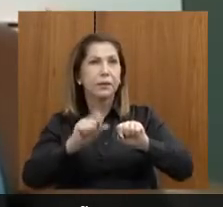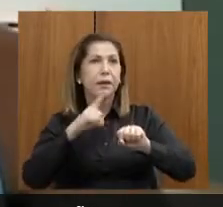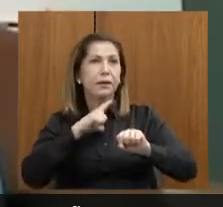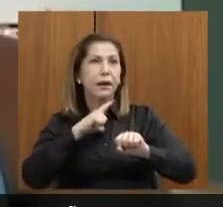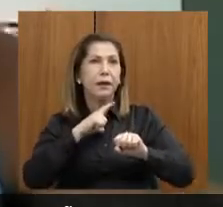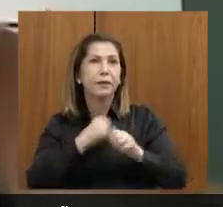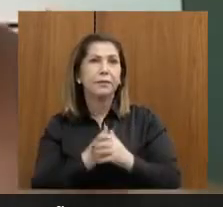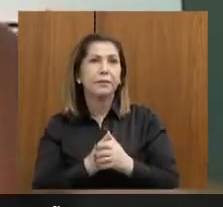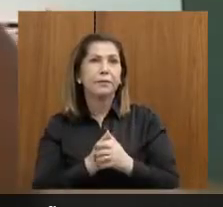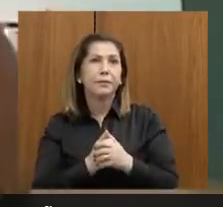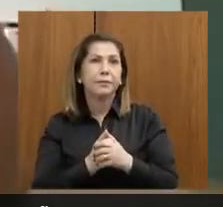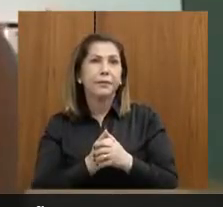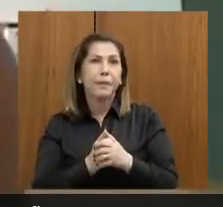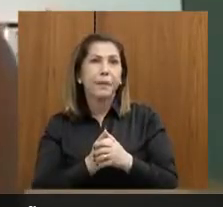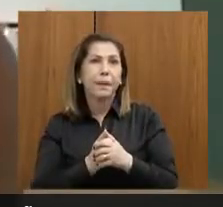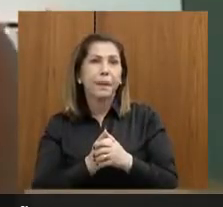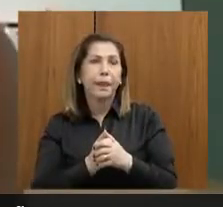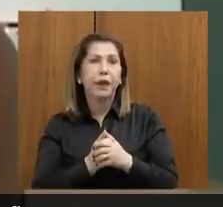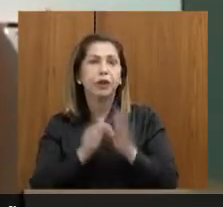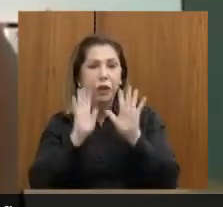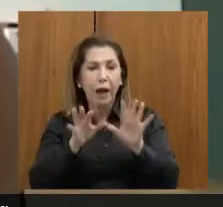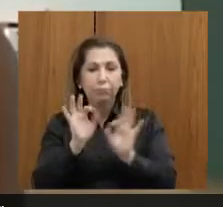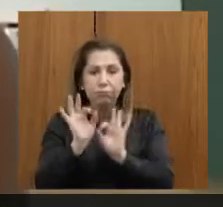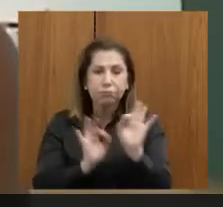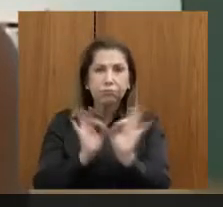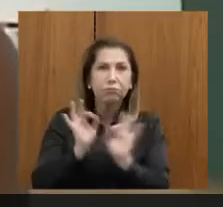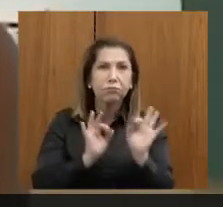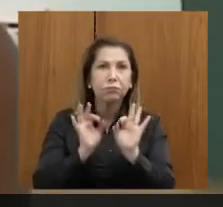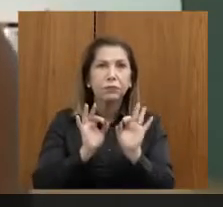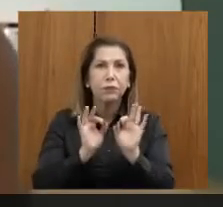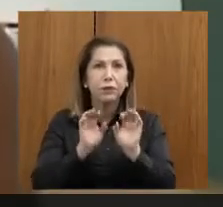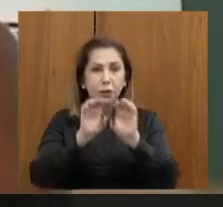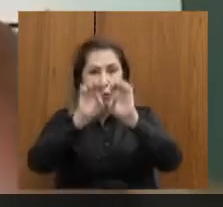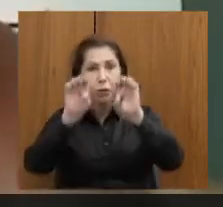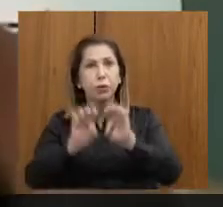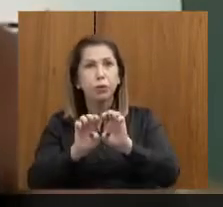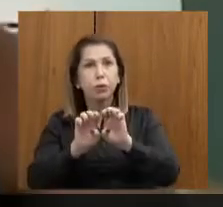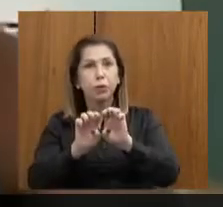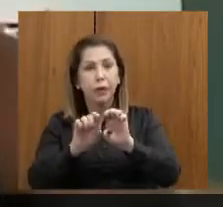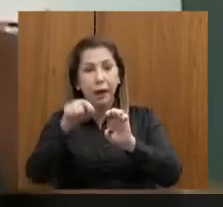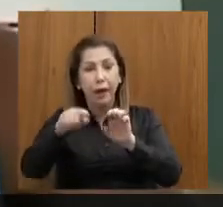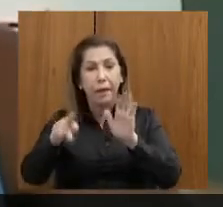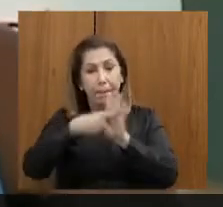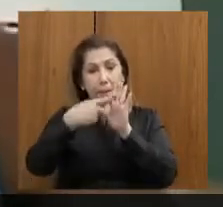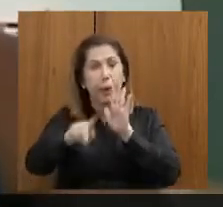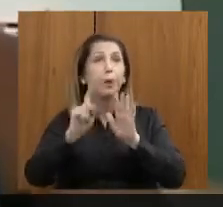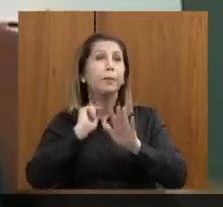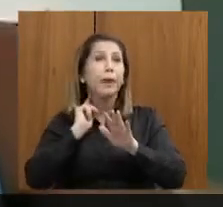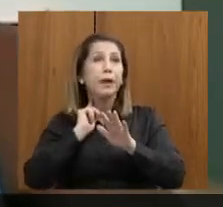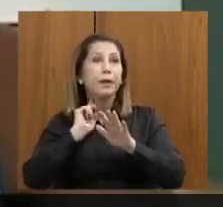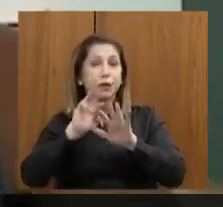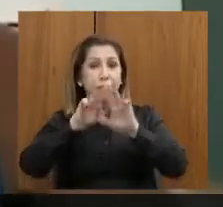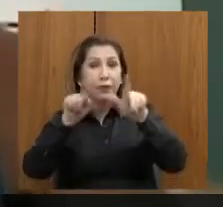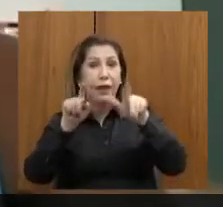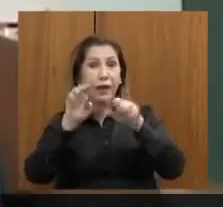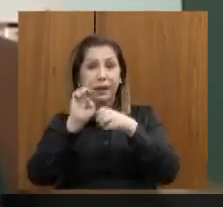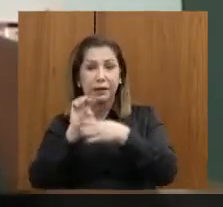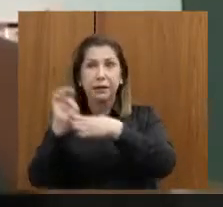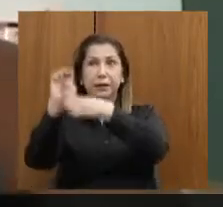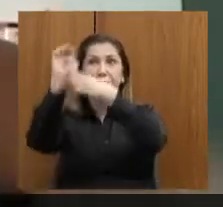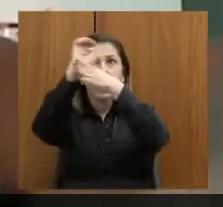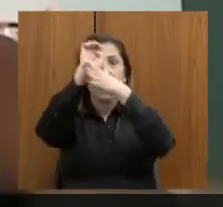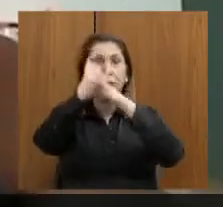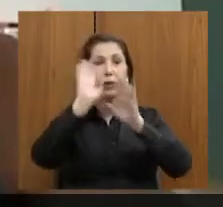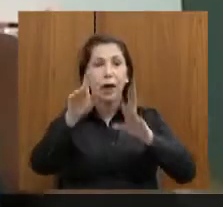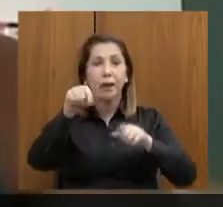que me parece com uma estrutura de tinta da maior parte dos estados do Brasil possuem uma secretaria ou